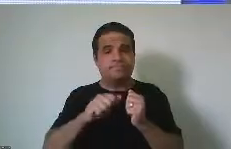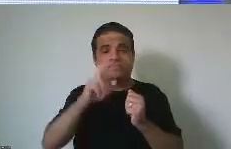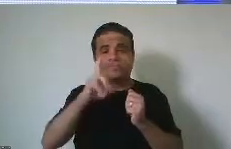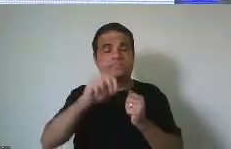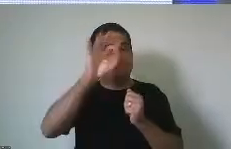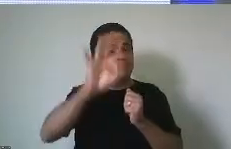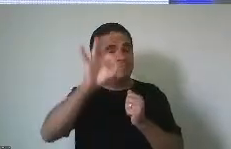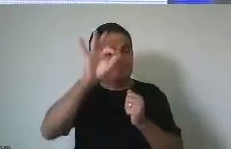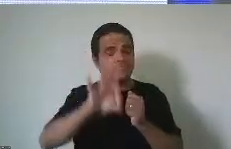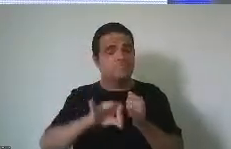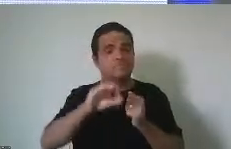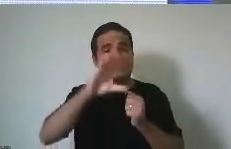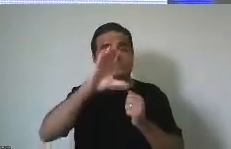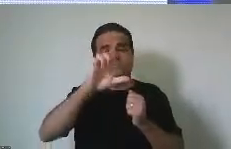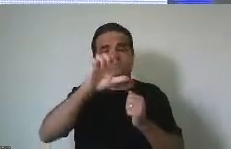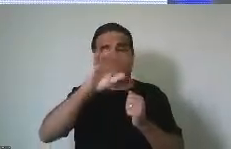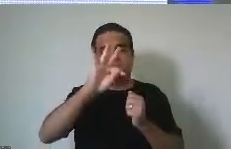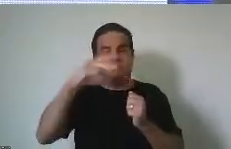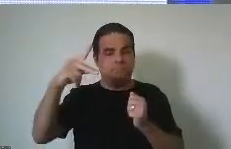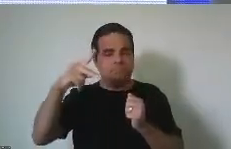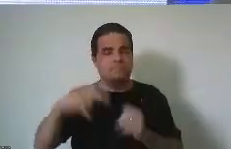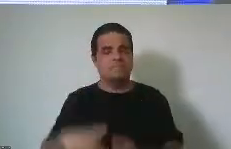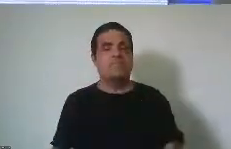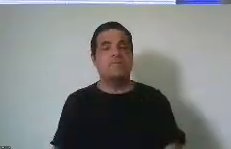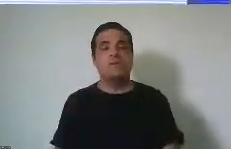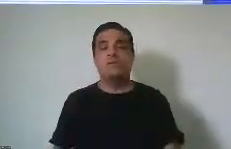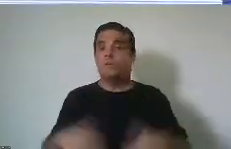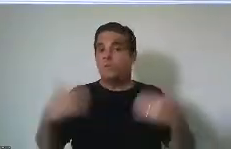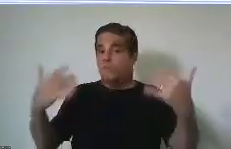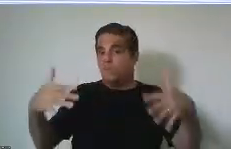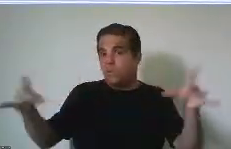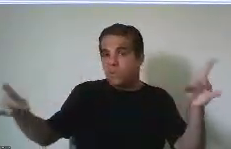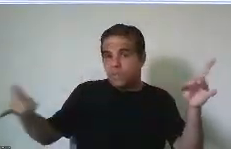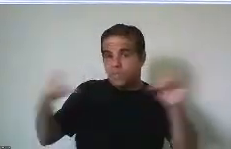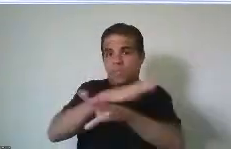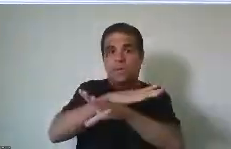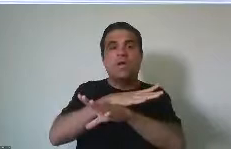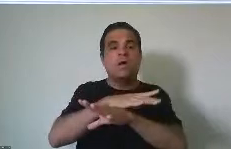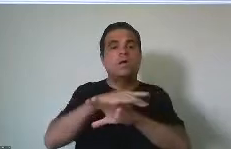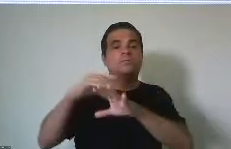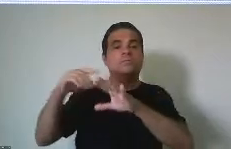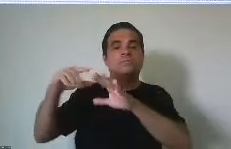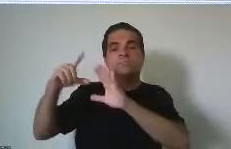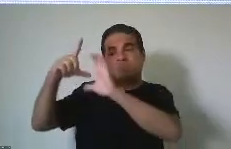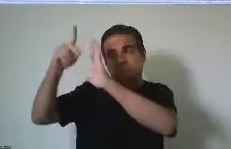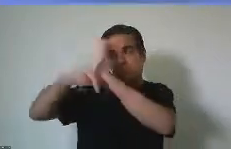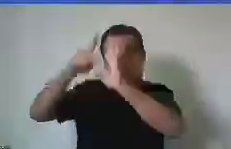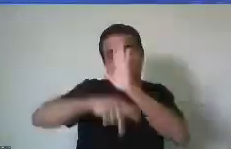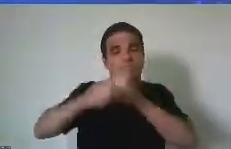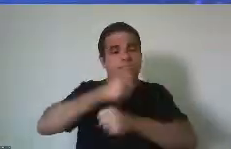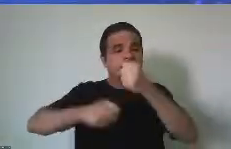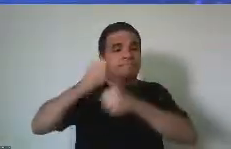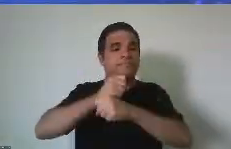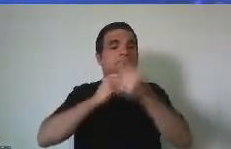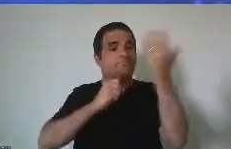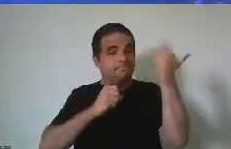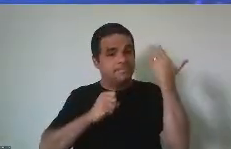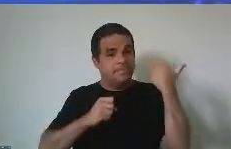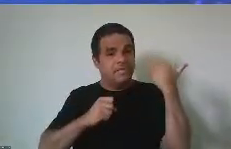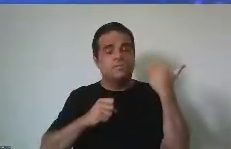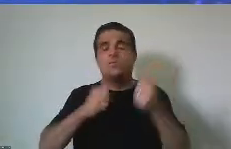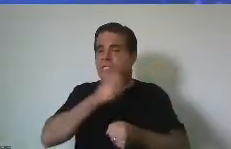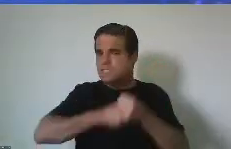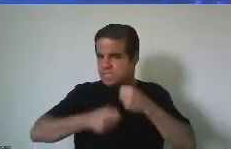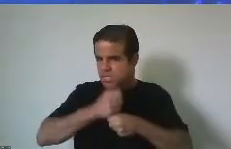ctep ficaram prontos os três Empreendimentos durante o ano passado este ano já